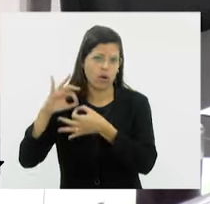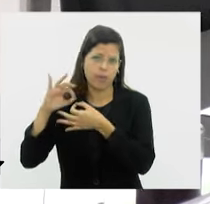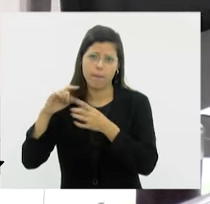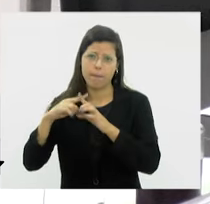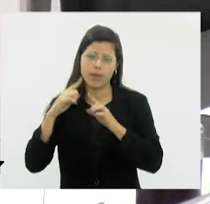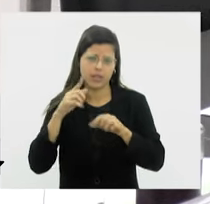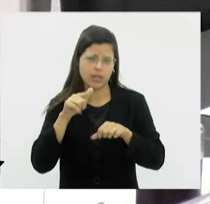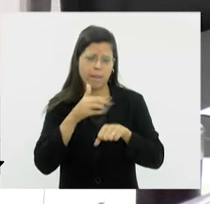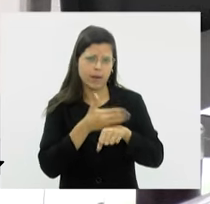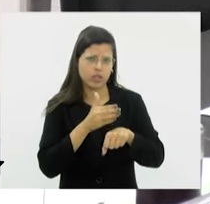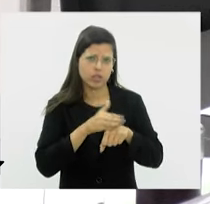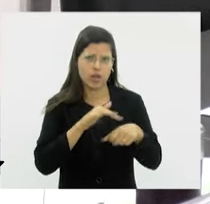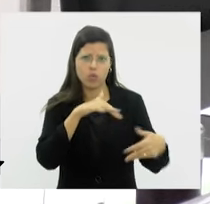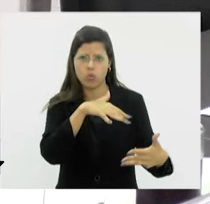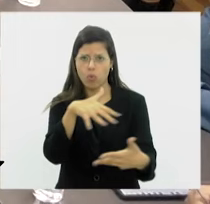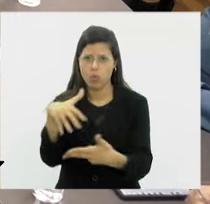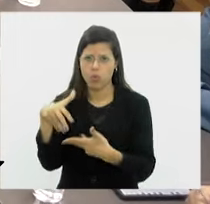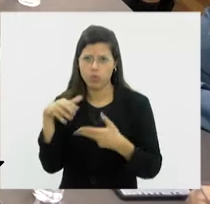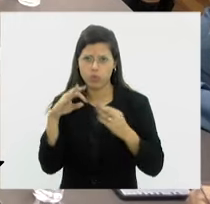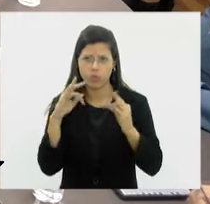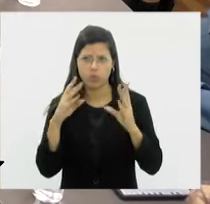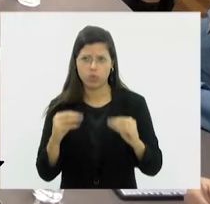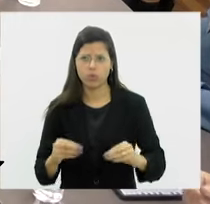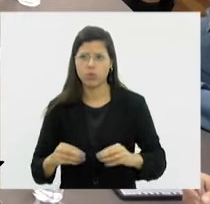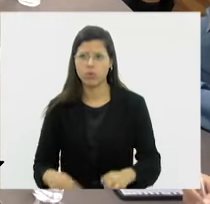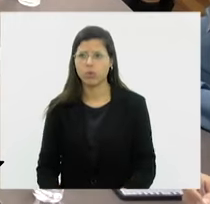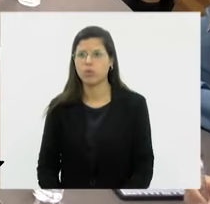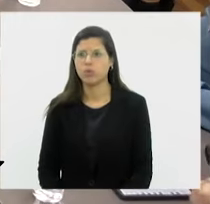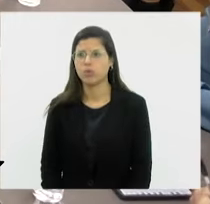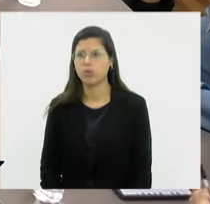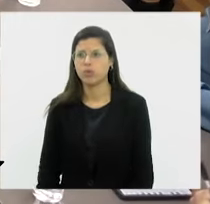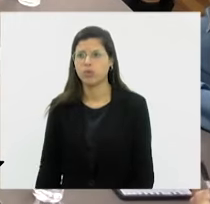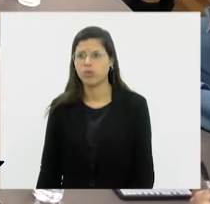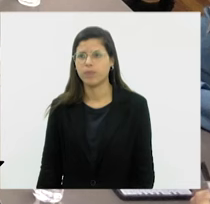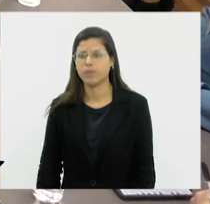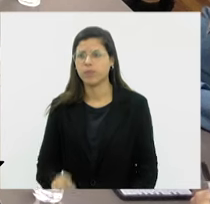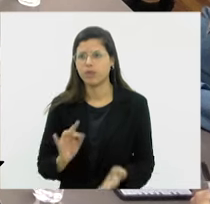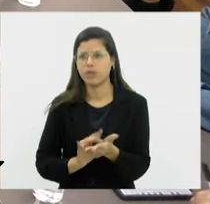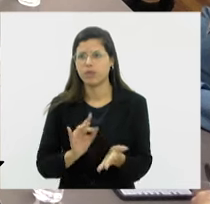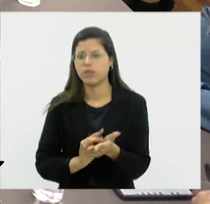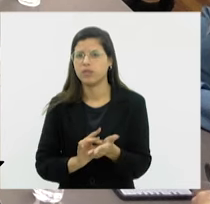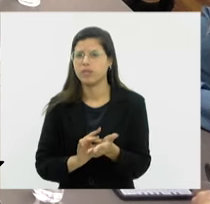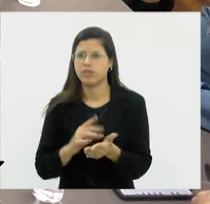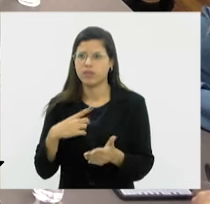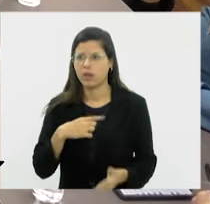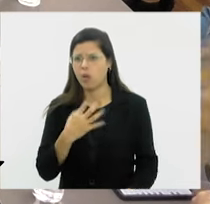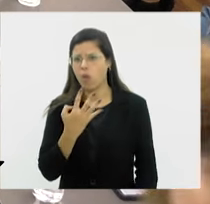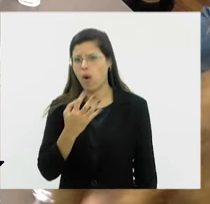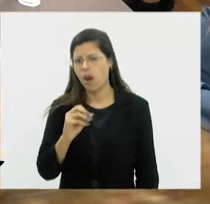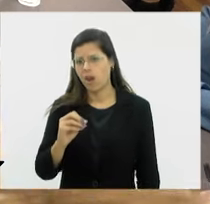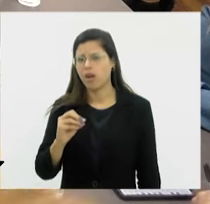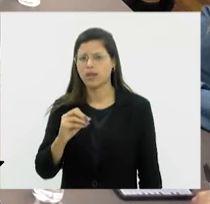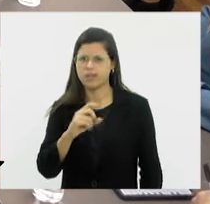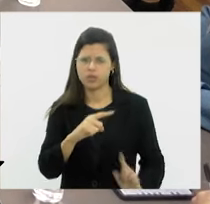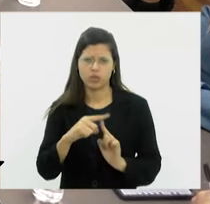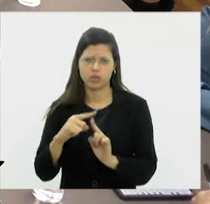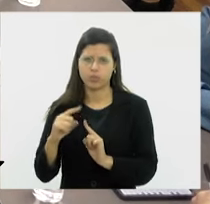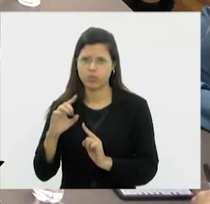né? Não, que no meu parecer, na verdade, eu me fiz, tem 40 modalidades apenas. Inclusive, valer da própria